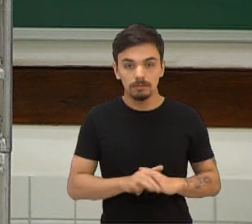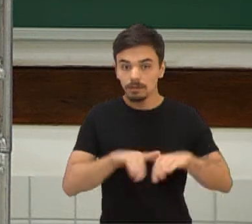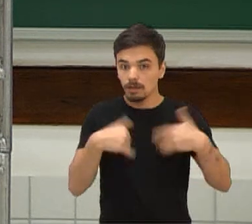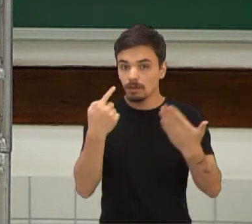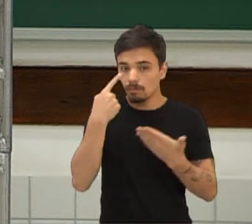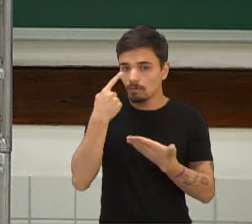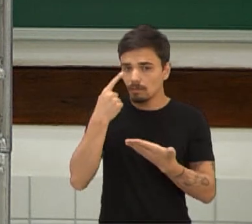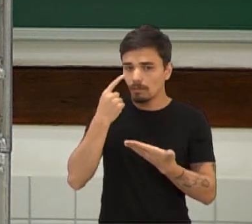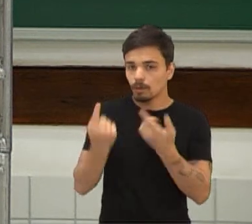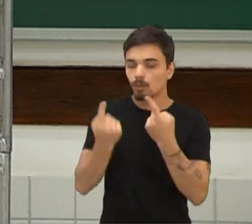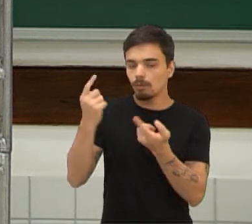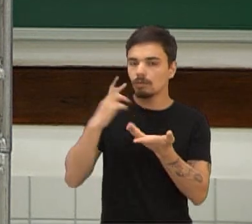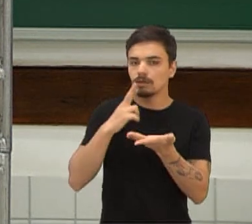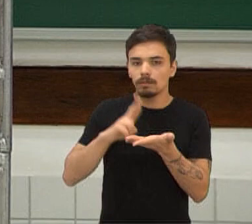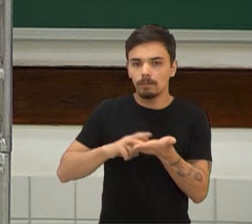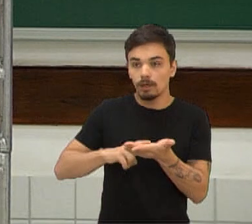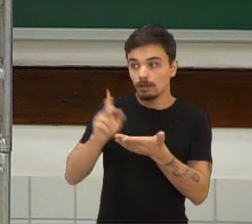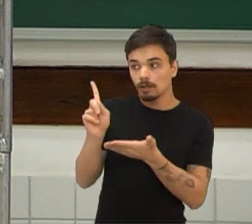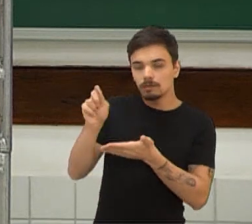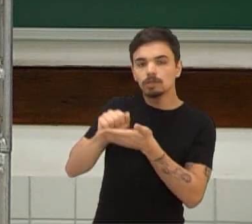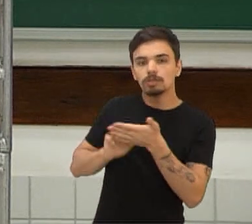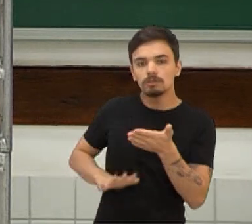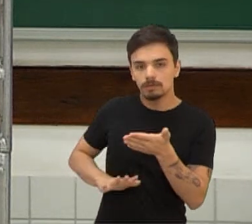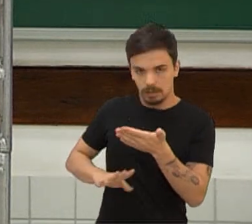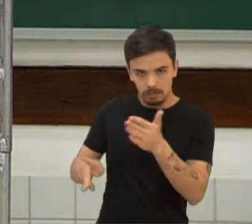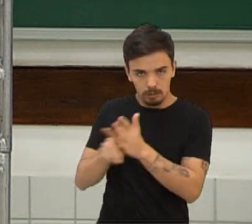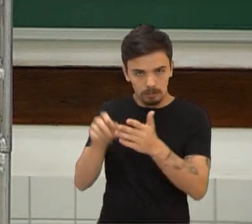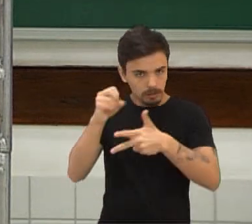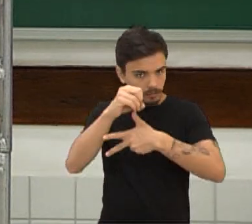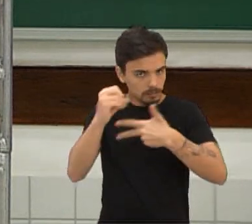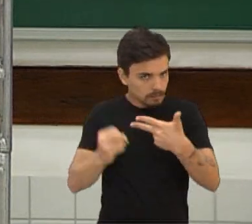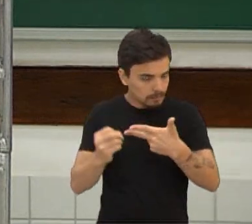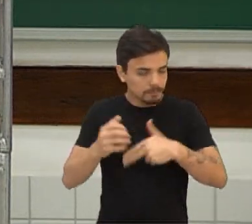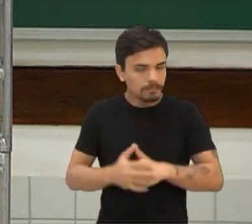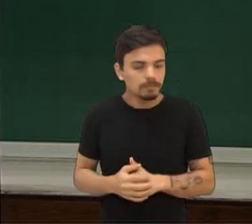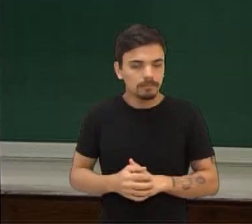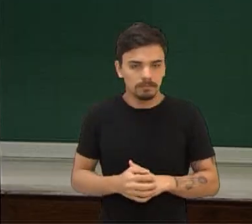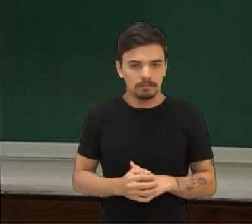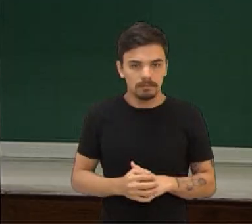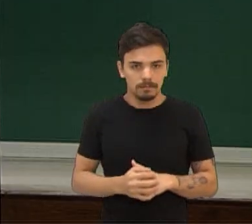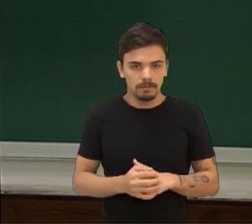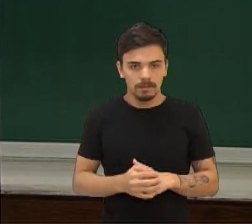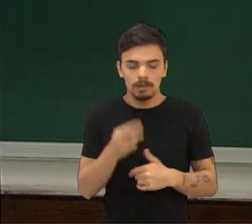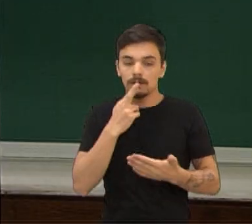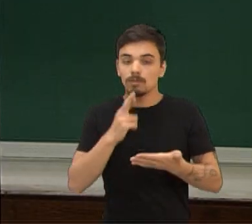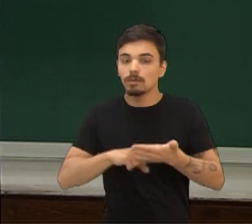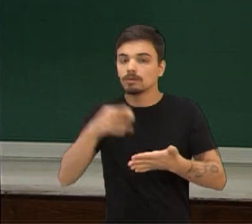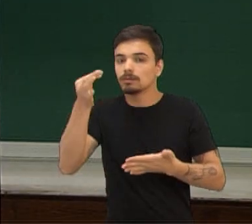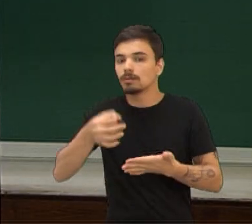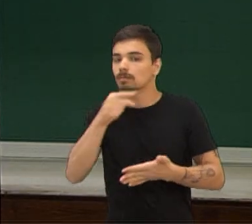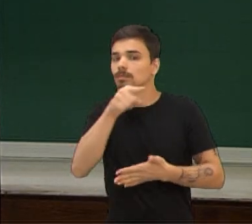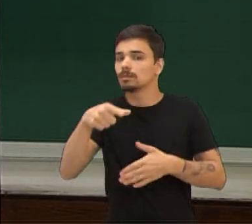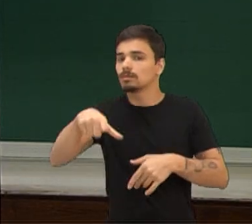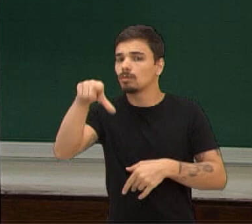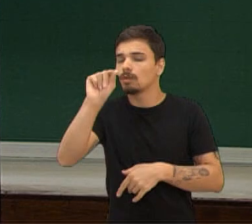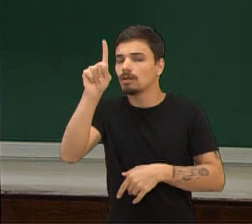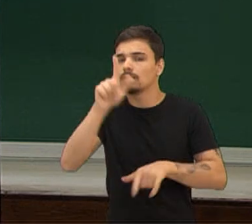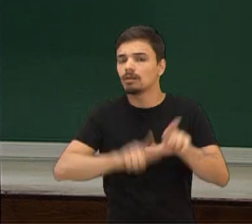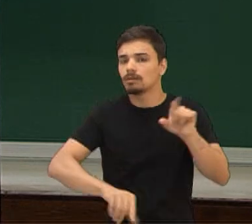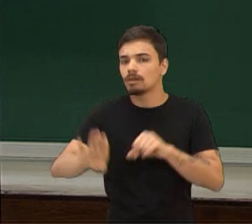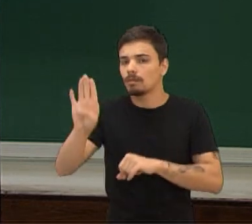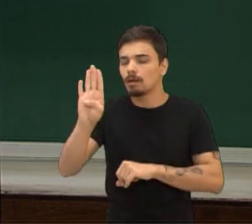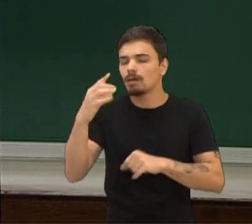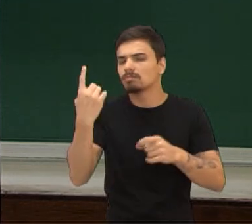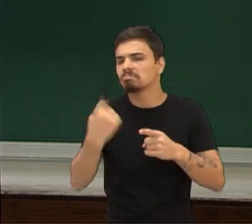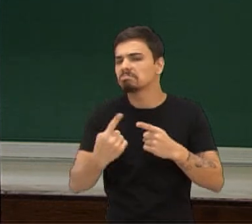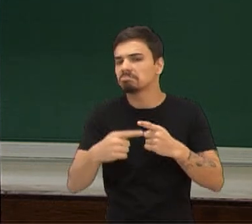Vamos lá ver qual é a resposta dessa atividade modelo Enem. Então, a resposta correta que vocês deveriam ter marcado lá é a letra B.